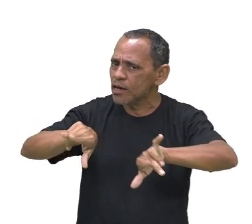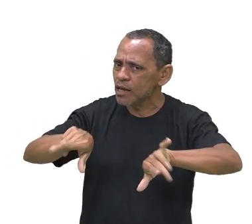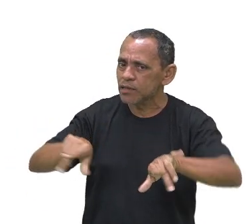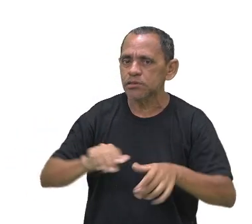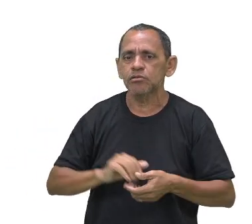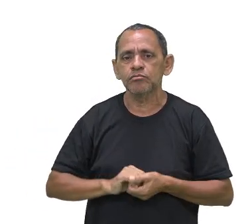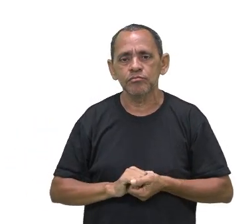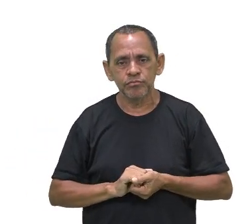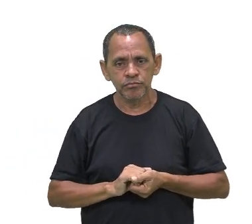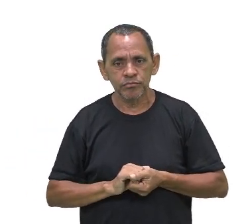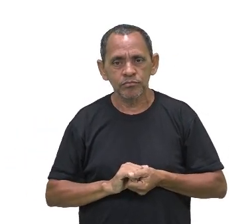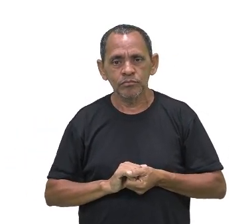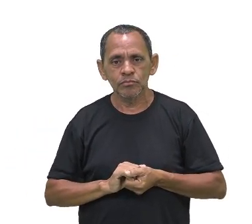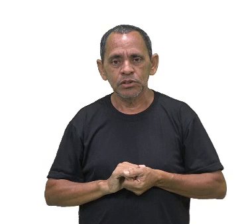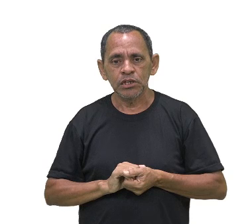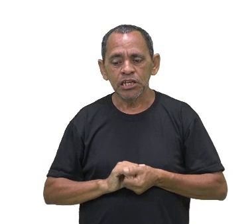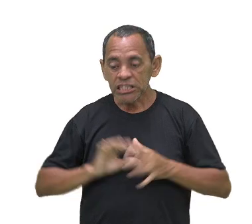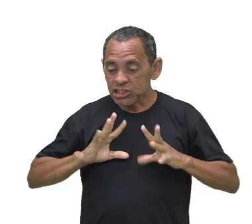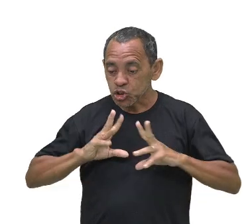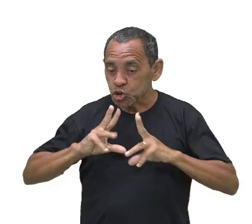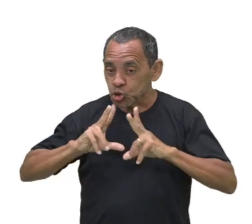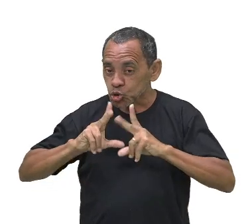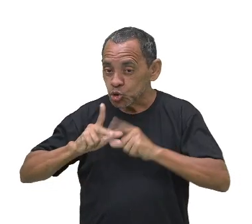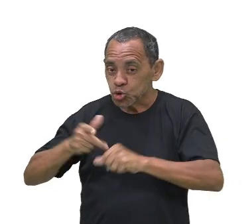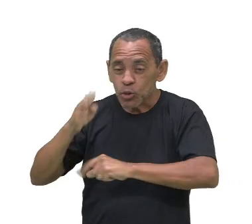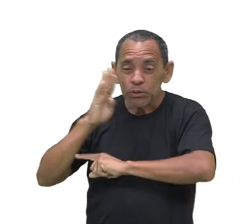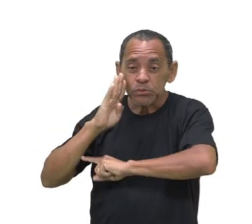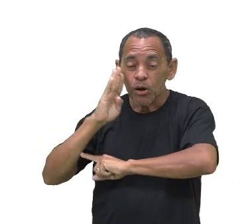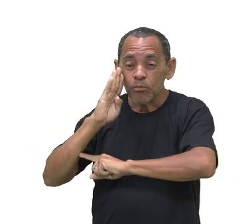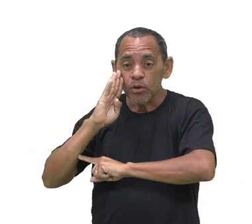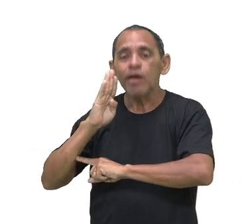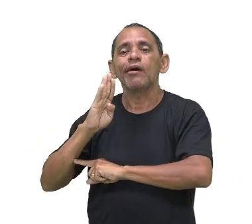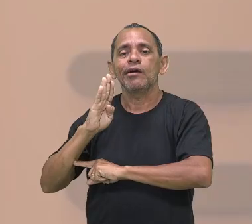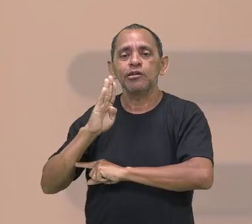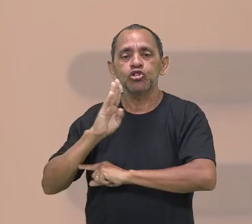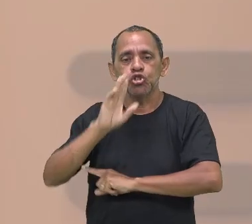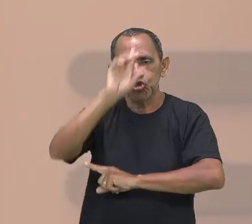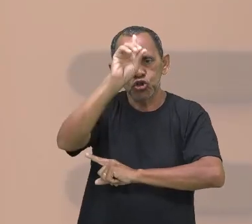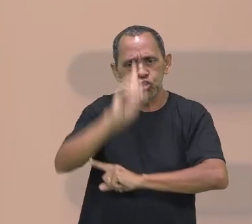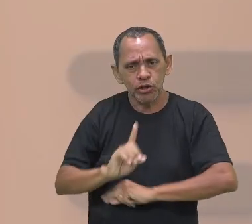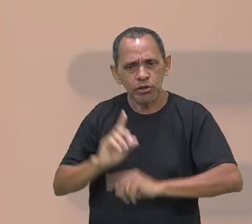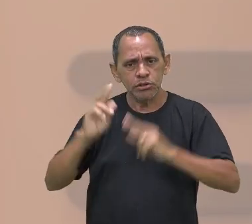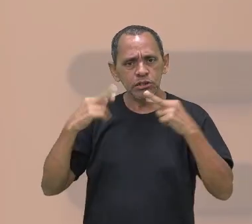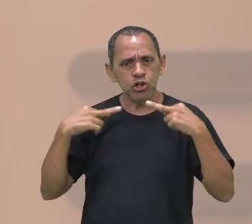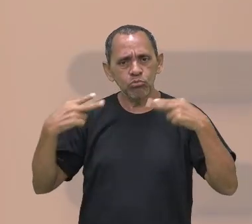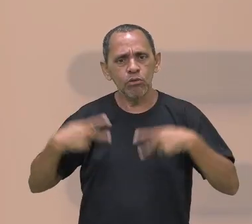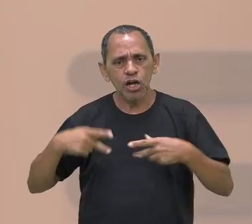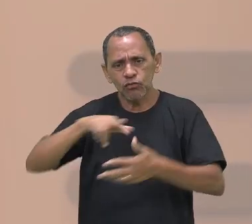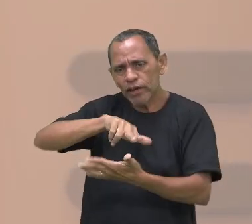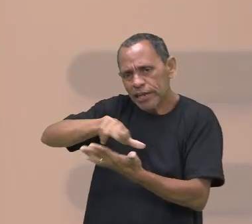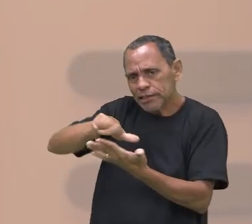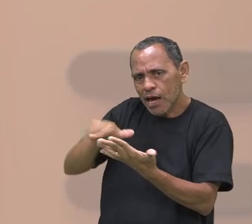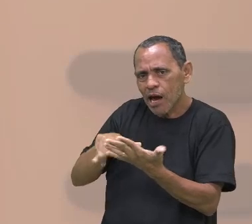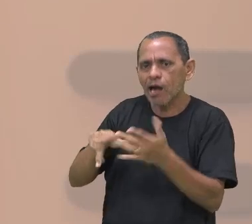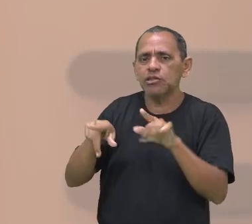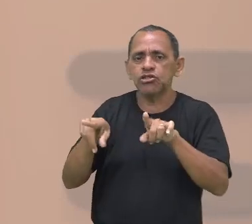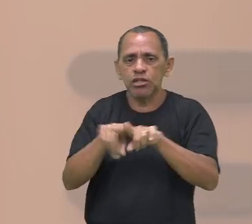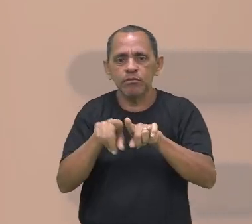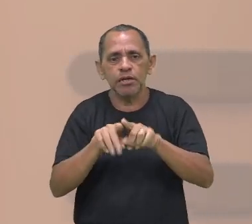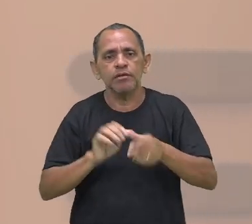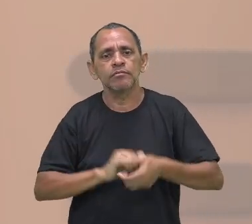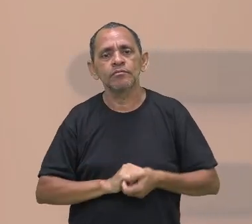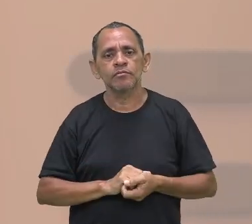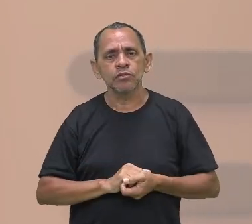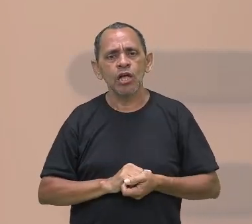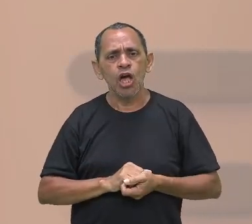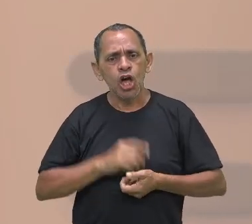gente, principalmente a diversidade e os direitos humanos. Falamos para vocês que existe o